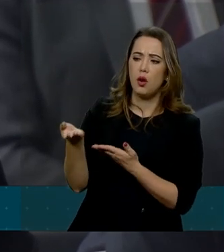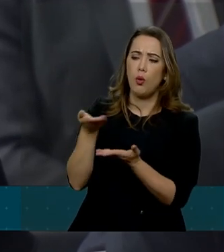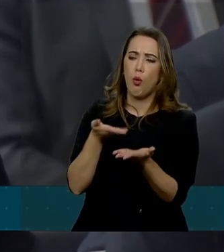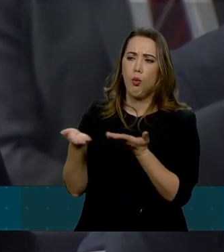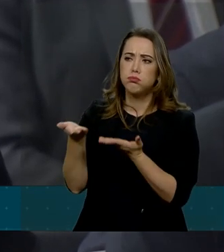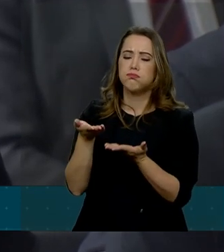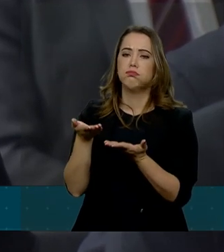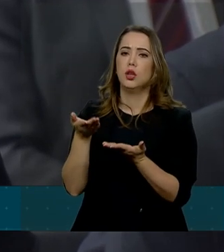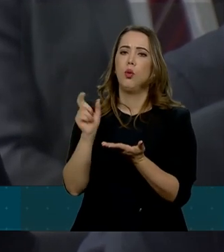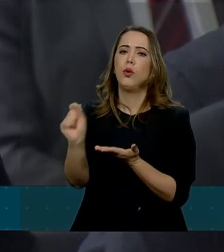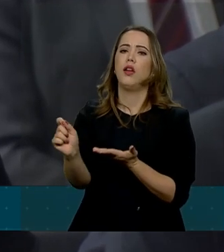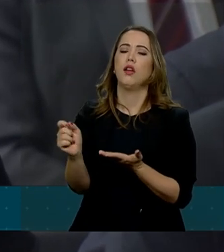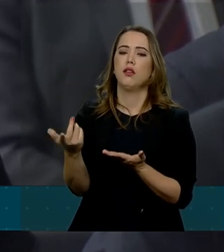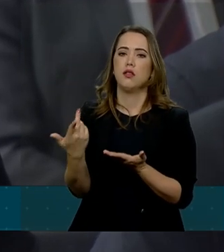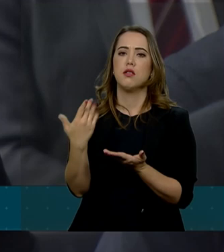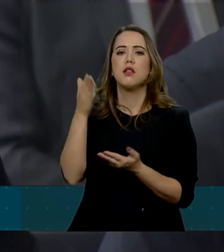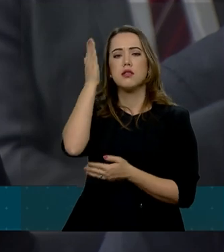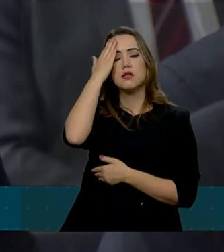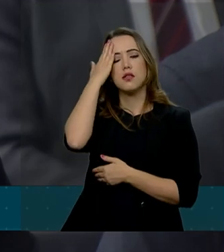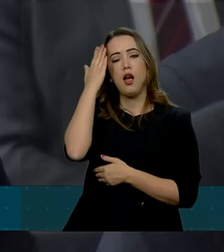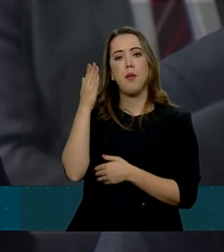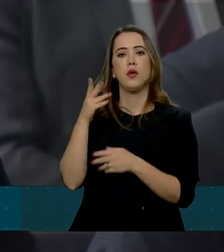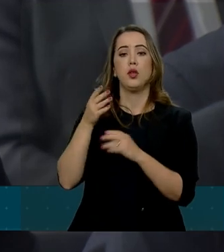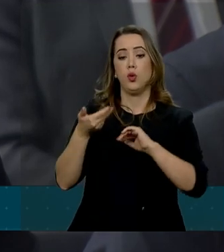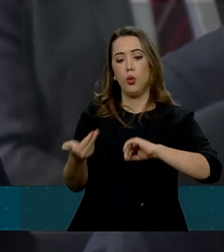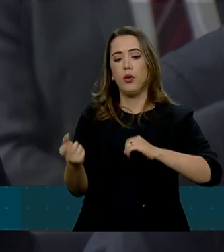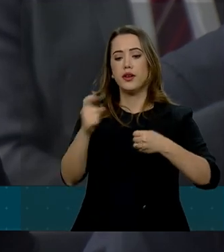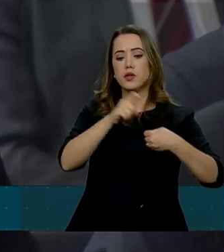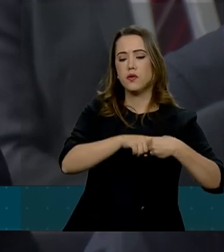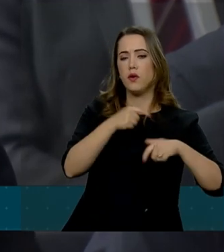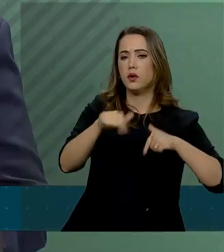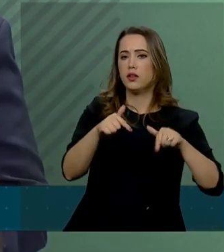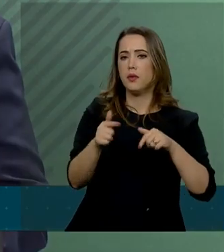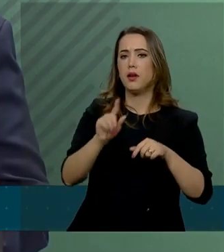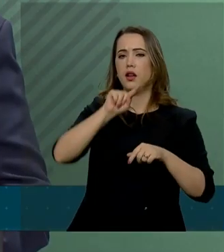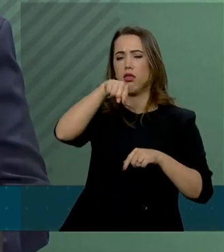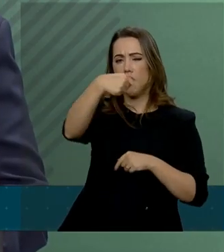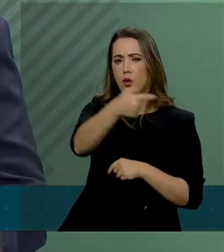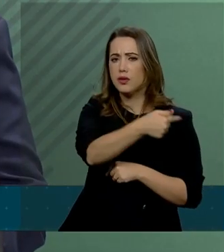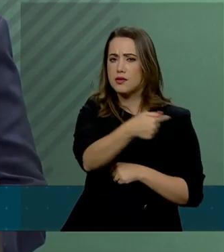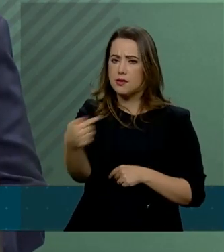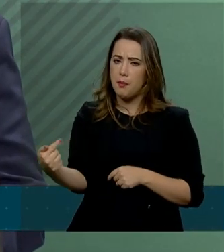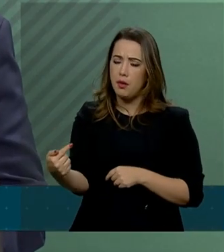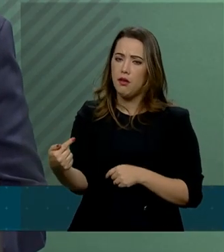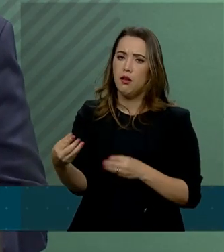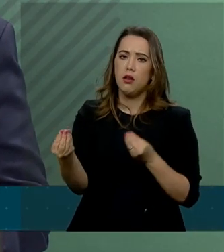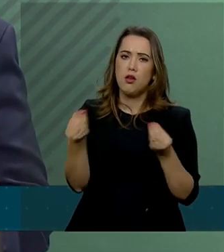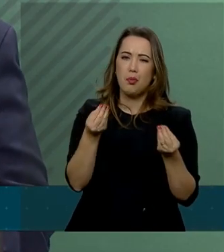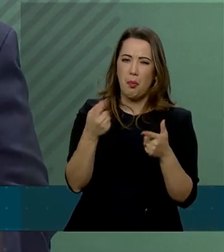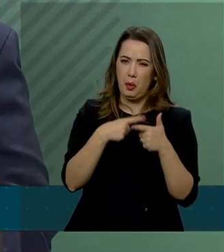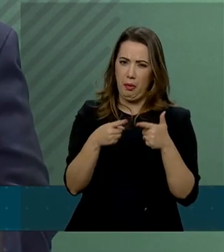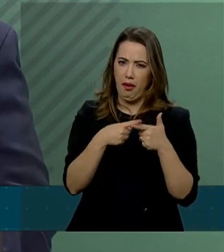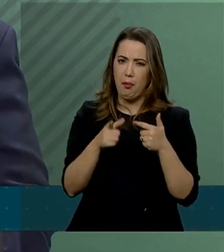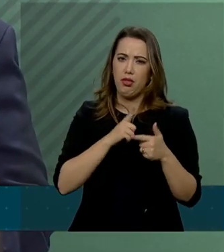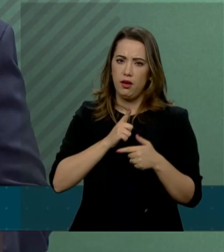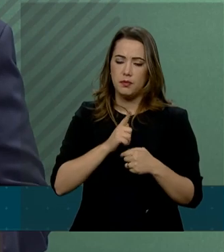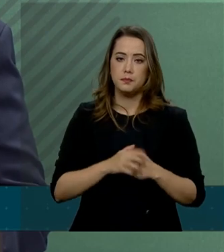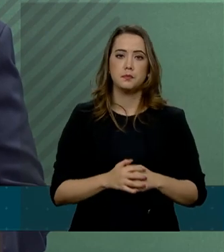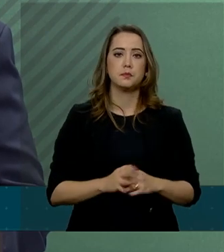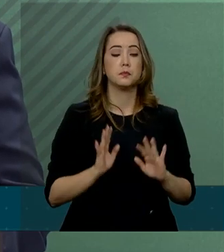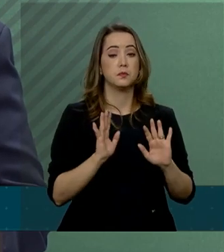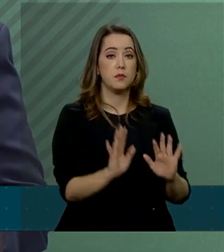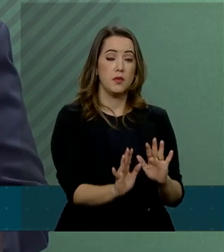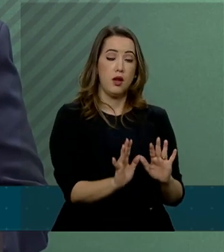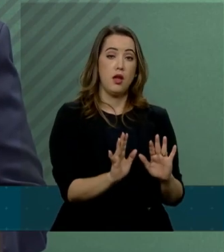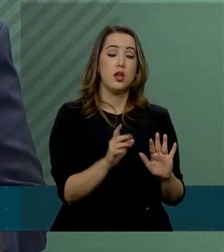congresso de volta ao trabalho na semana que vem sendo bastante pragmático nós poderíamos tratar da questão da